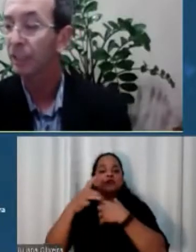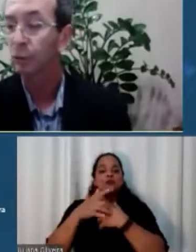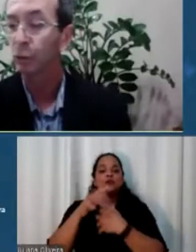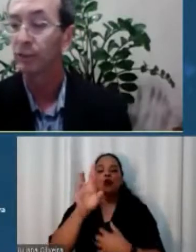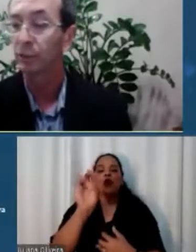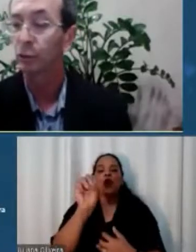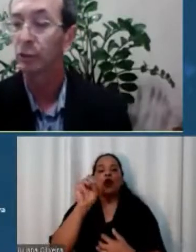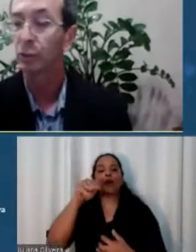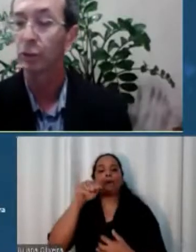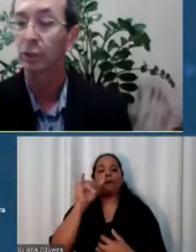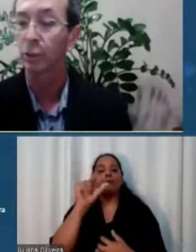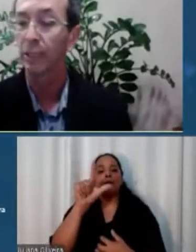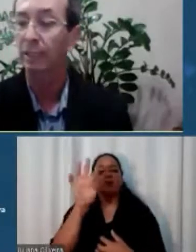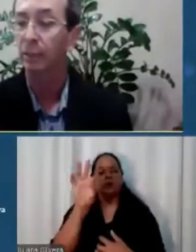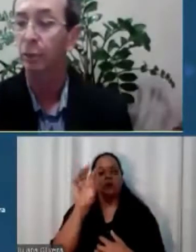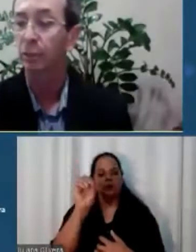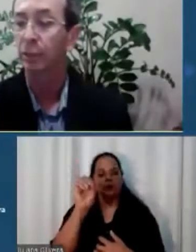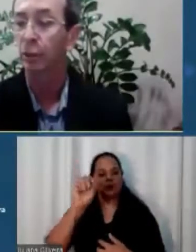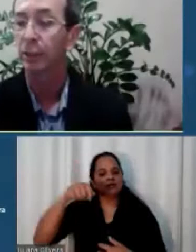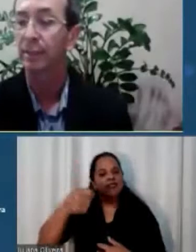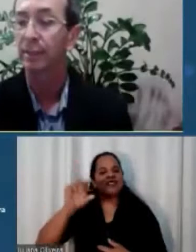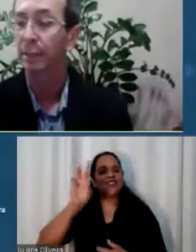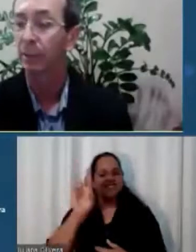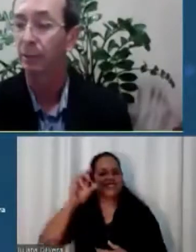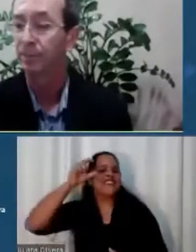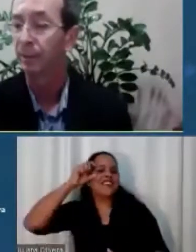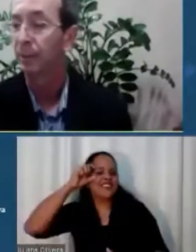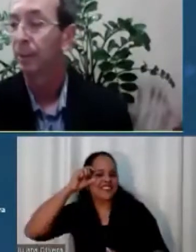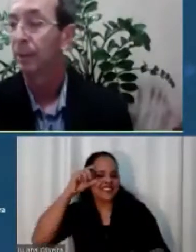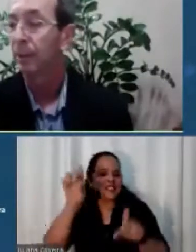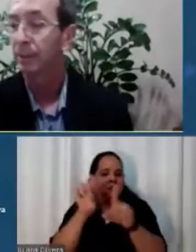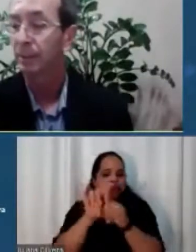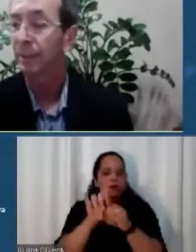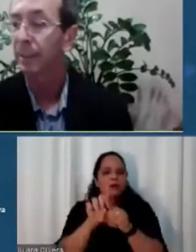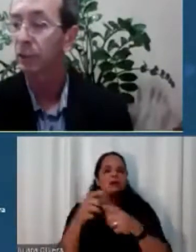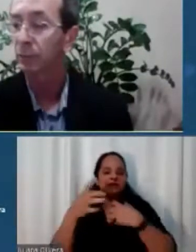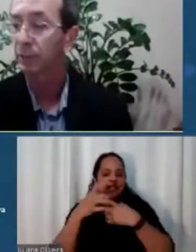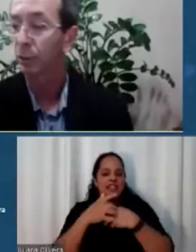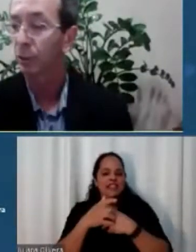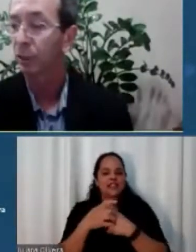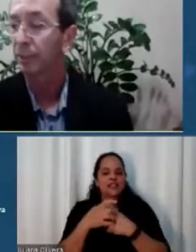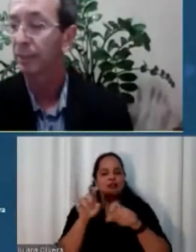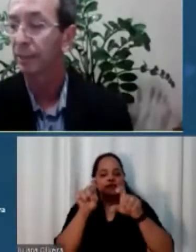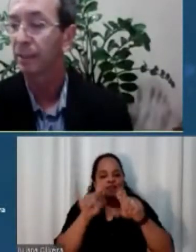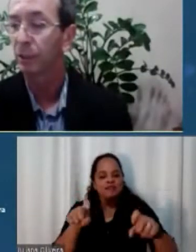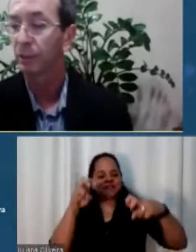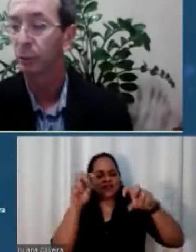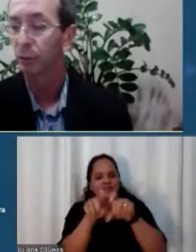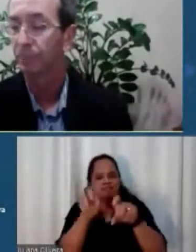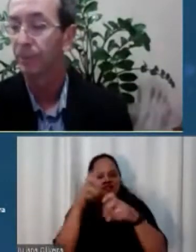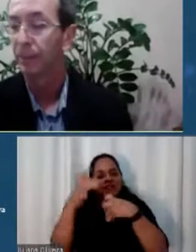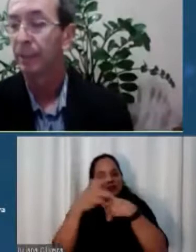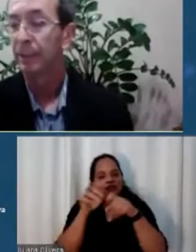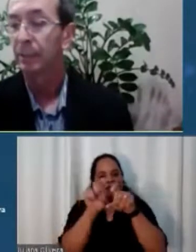de Cirurgia Torácica do Hospital Santa Isabel, da Santa Casa de Misericórdia da Bahia, Salvador, e